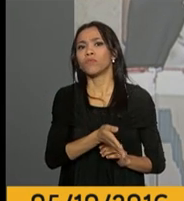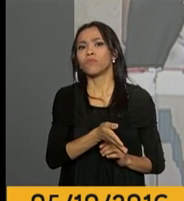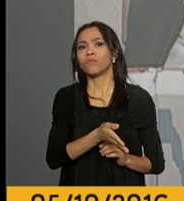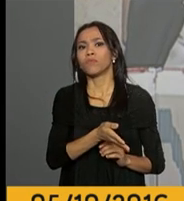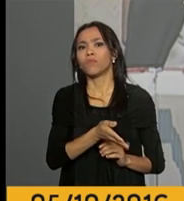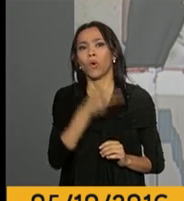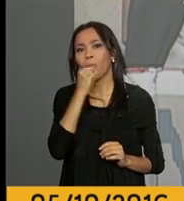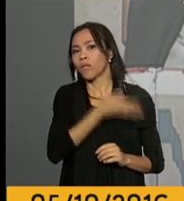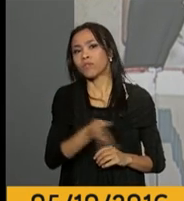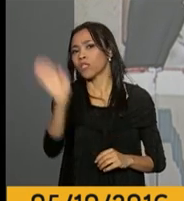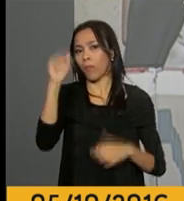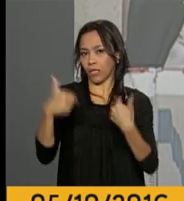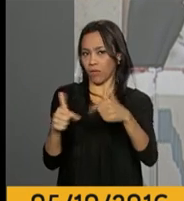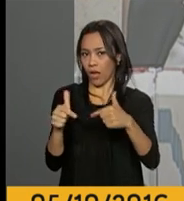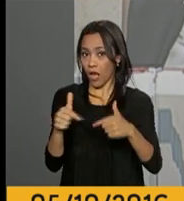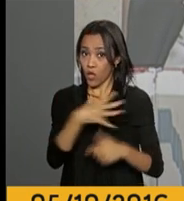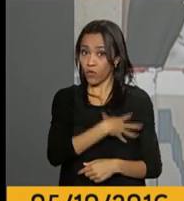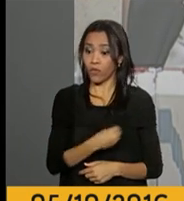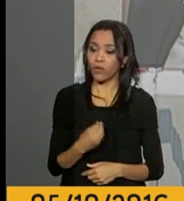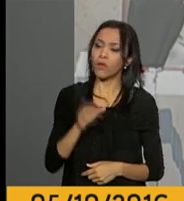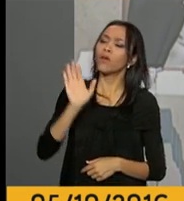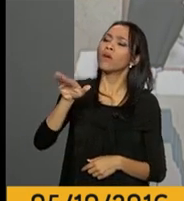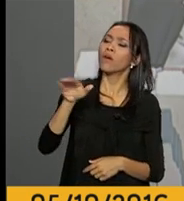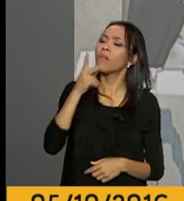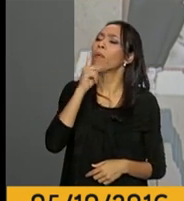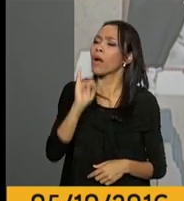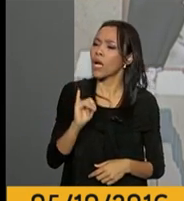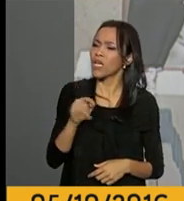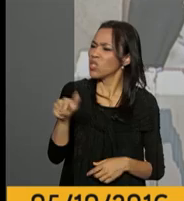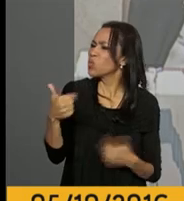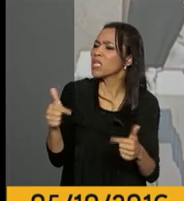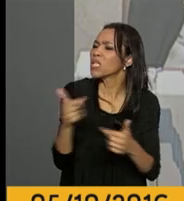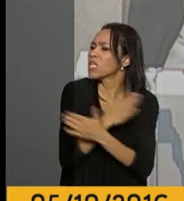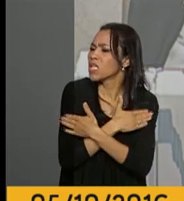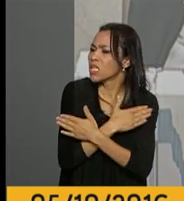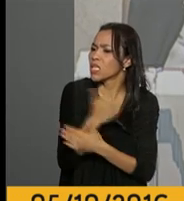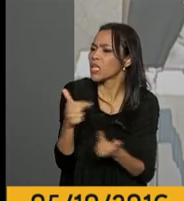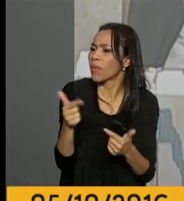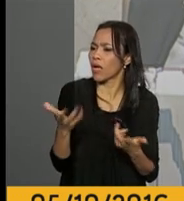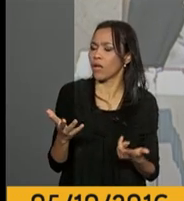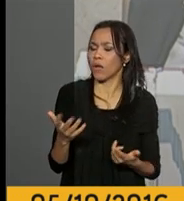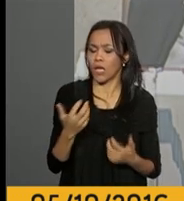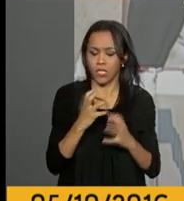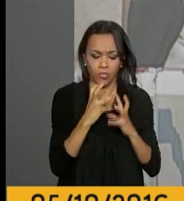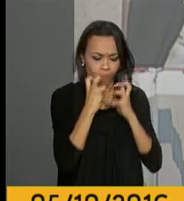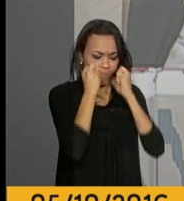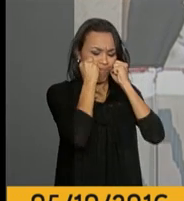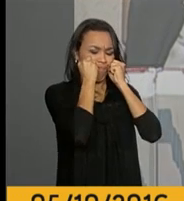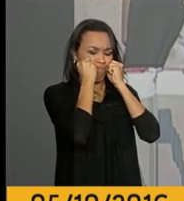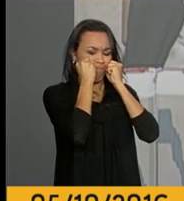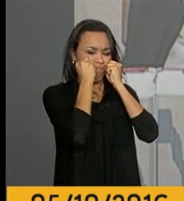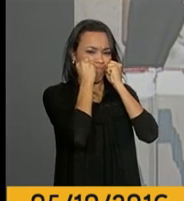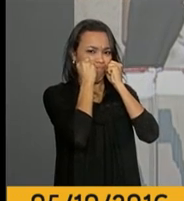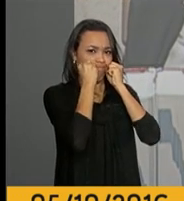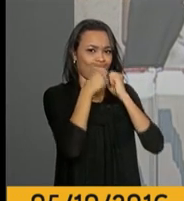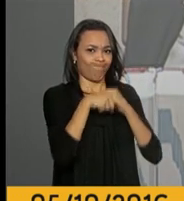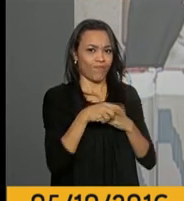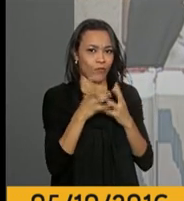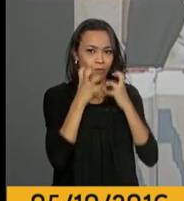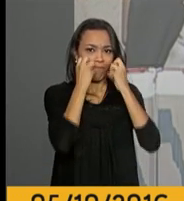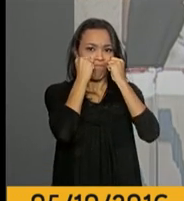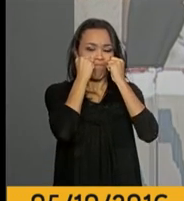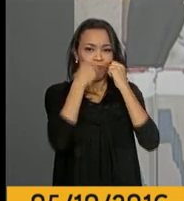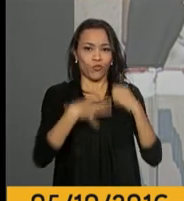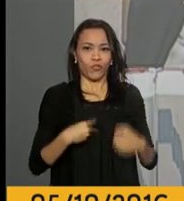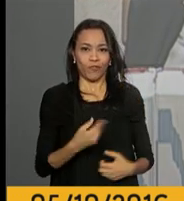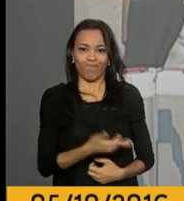não não saiu para trabalhar e o filho disse mas você não tem mais emprego e ele ficou envergonhado envergonhado que ficou